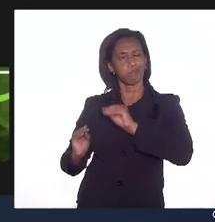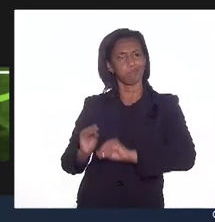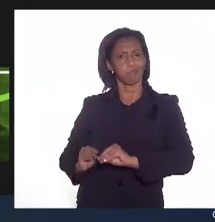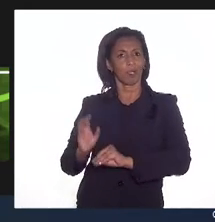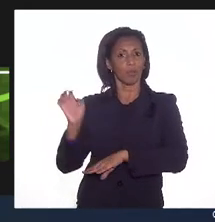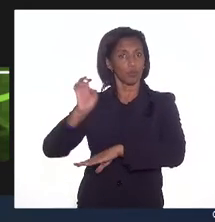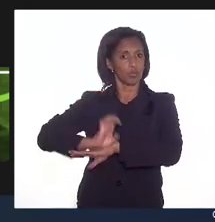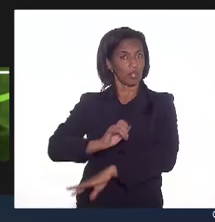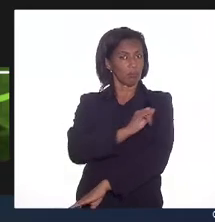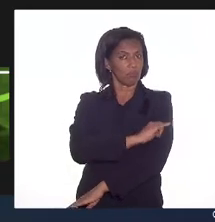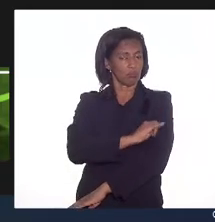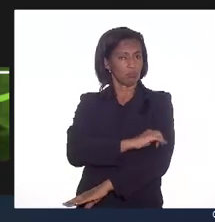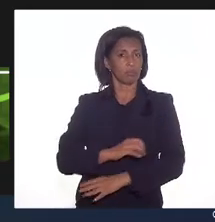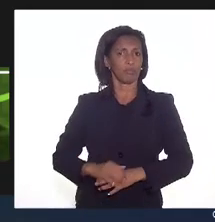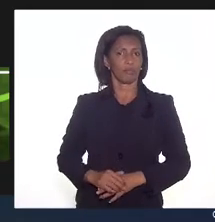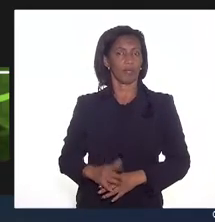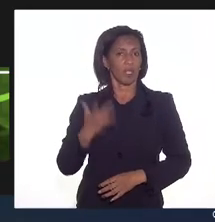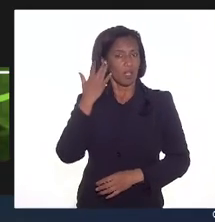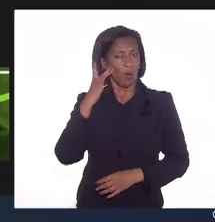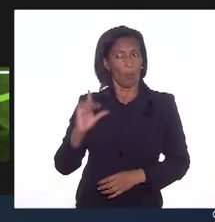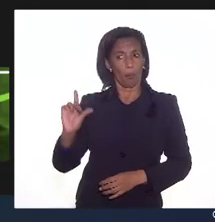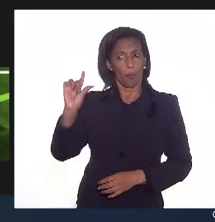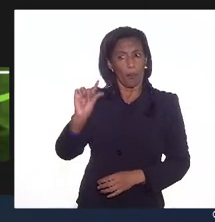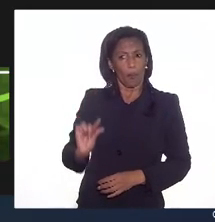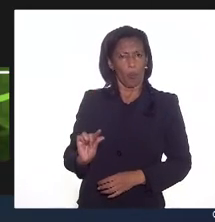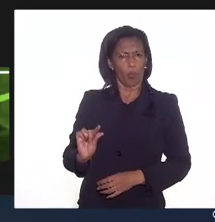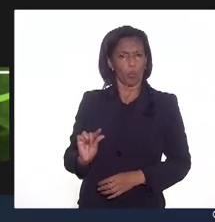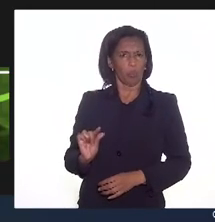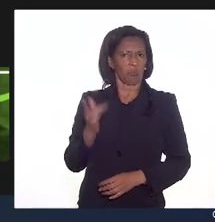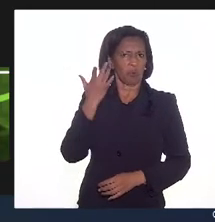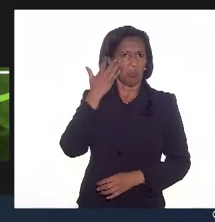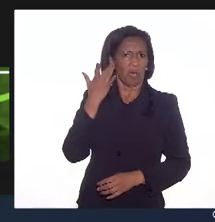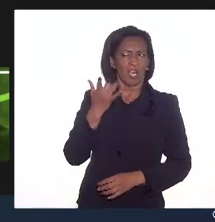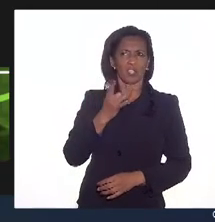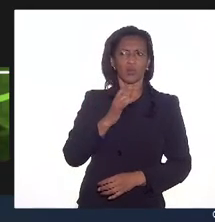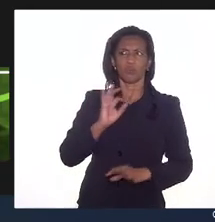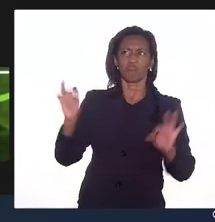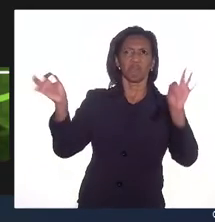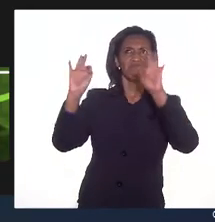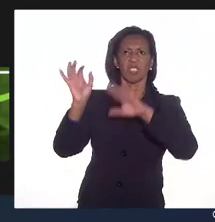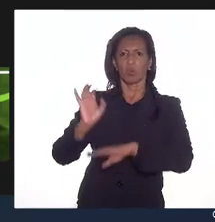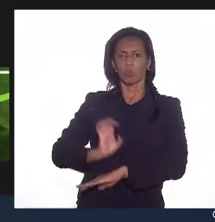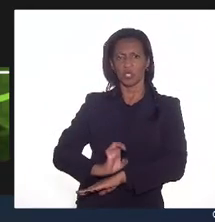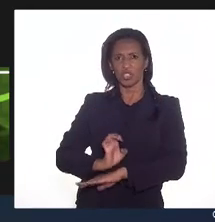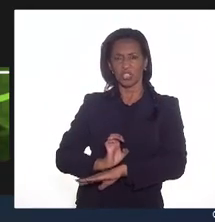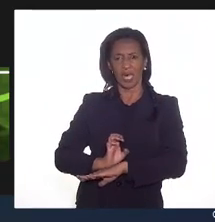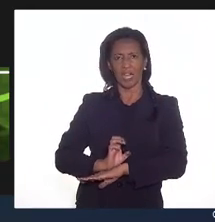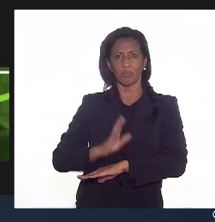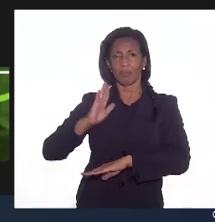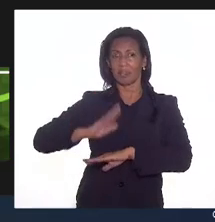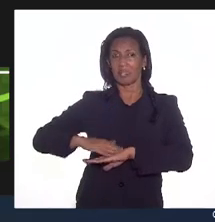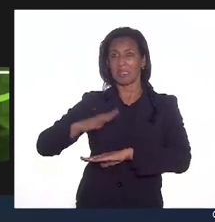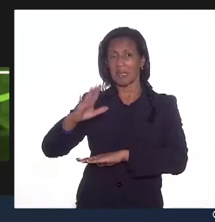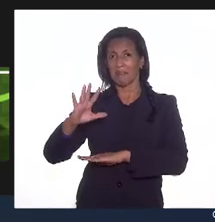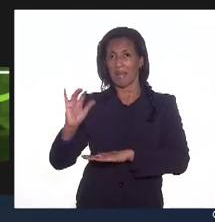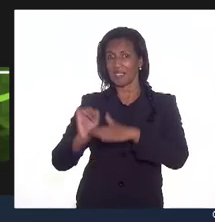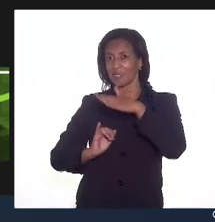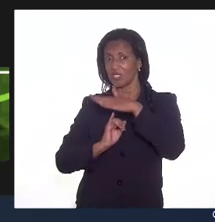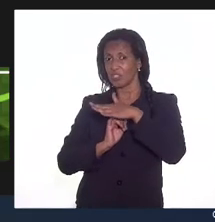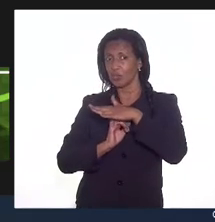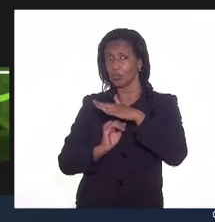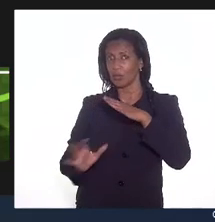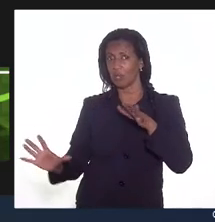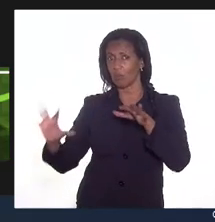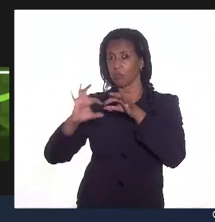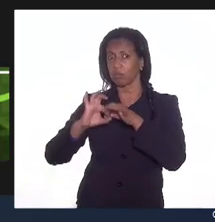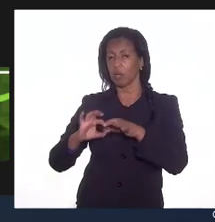no estado do Rio de Janeiro acho que pouquíssimo acho que nenhum estado tem tanta instituição ligada à cultura e pública que